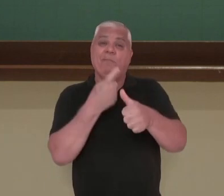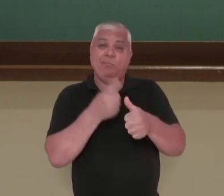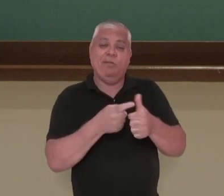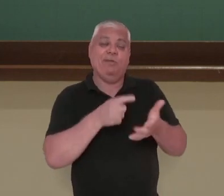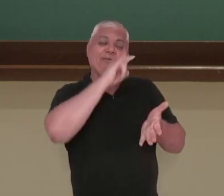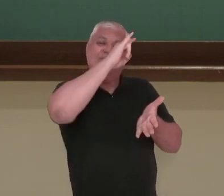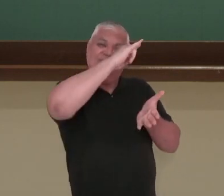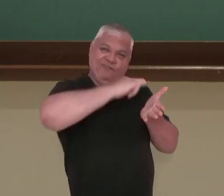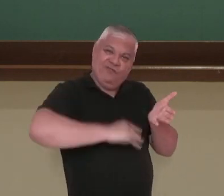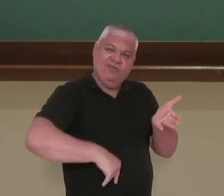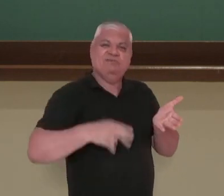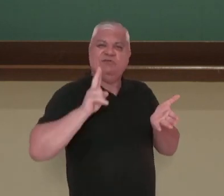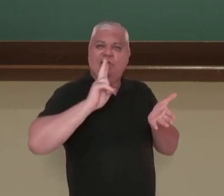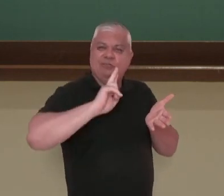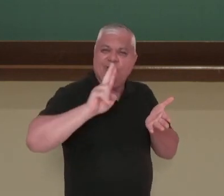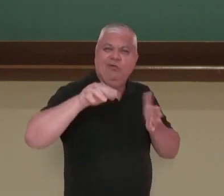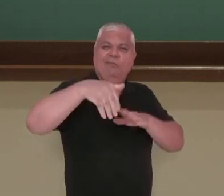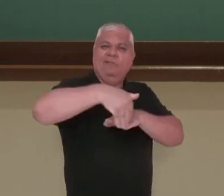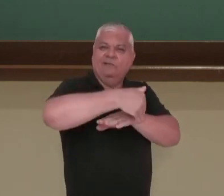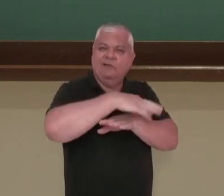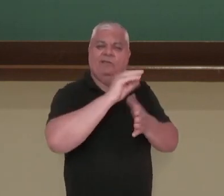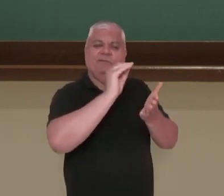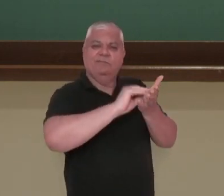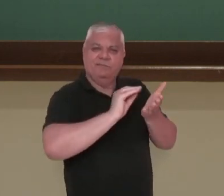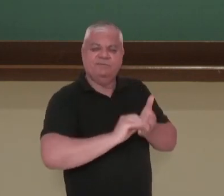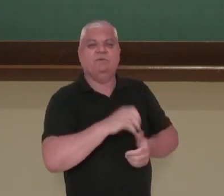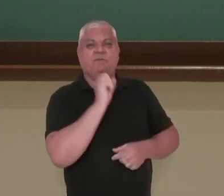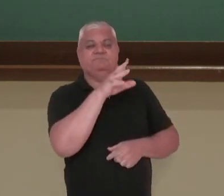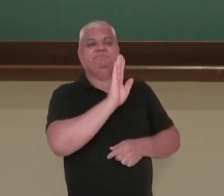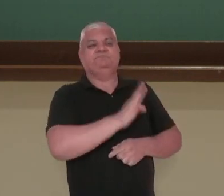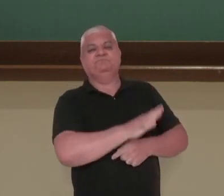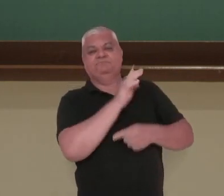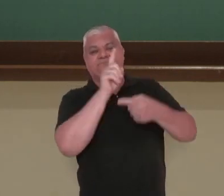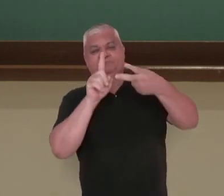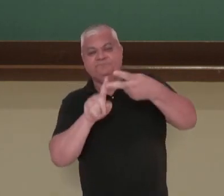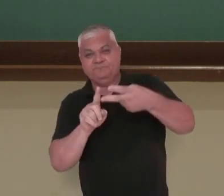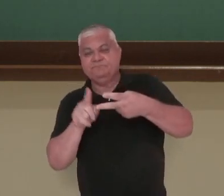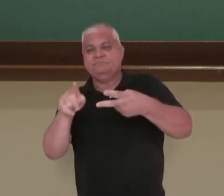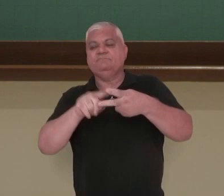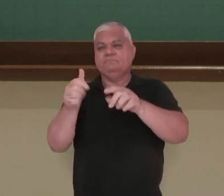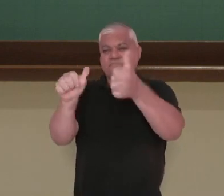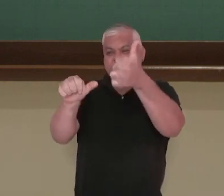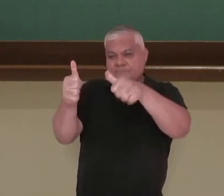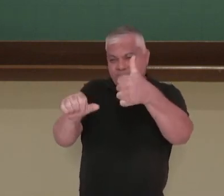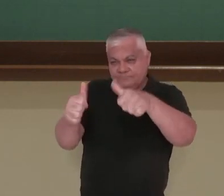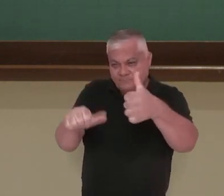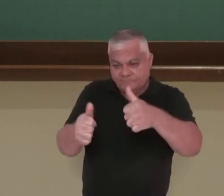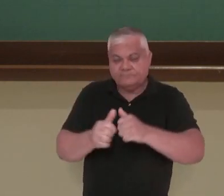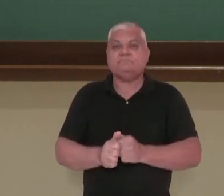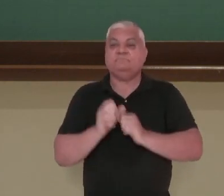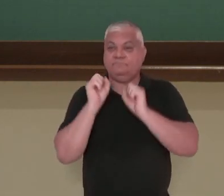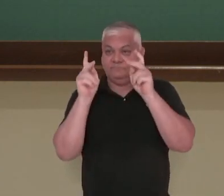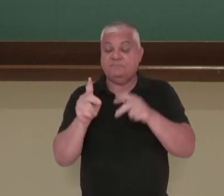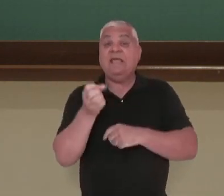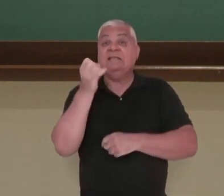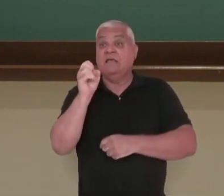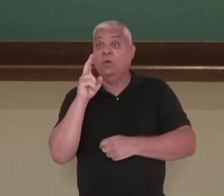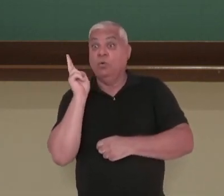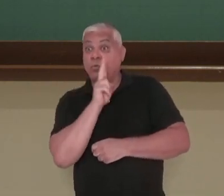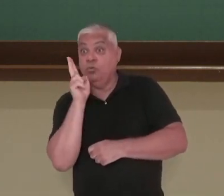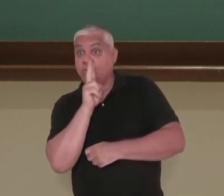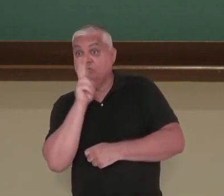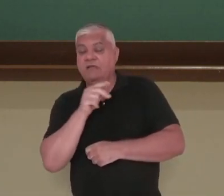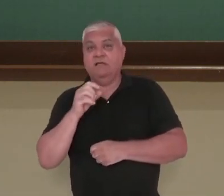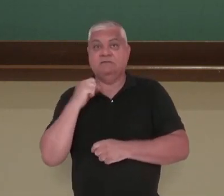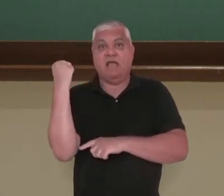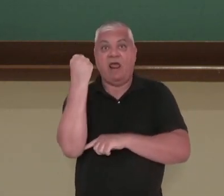você é analisado por um clínico geral que vai analisar o seu caso. Se for um caso mais urgente, você será chamado pelo médico mais rápido. Se for um